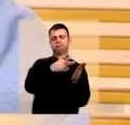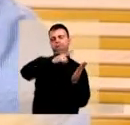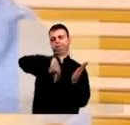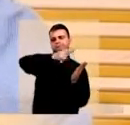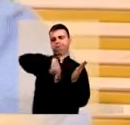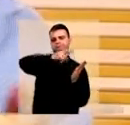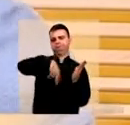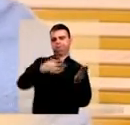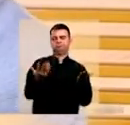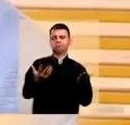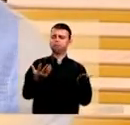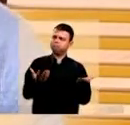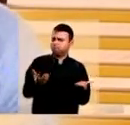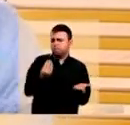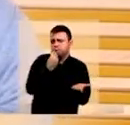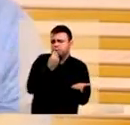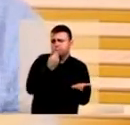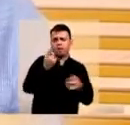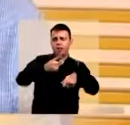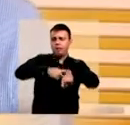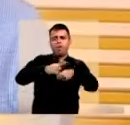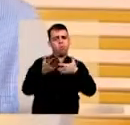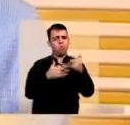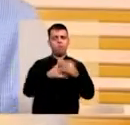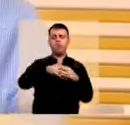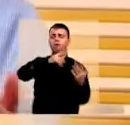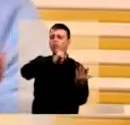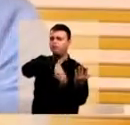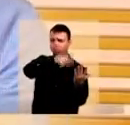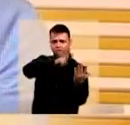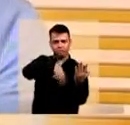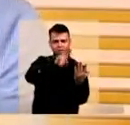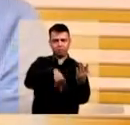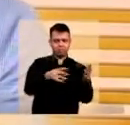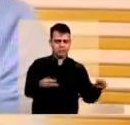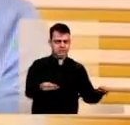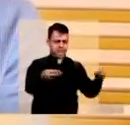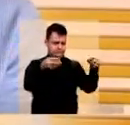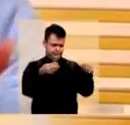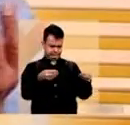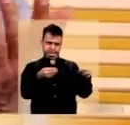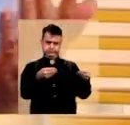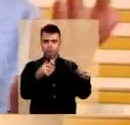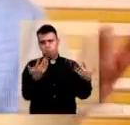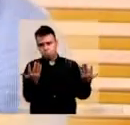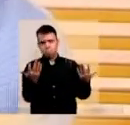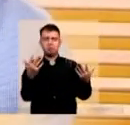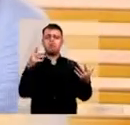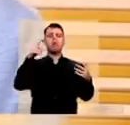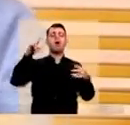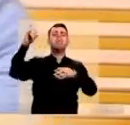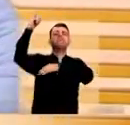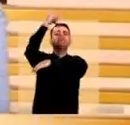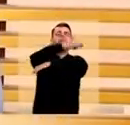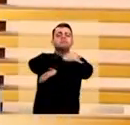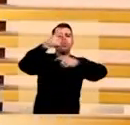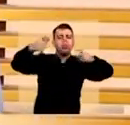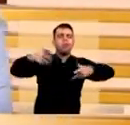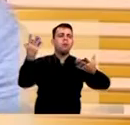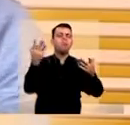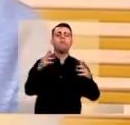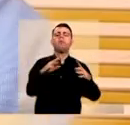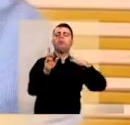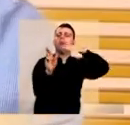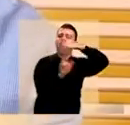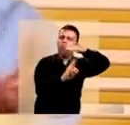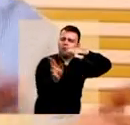você pode ler em qualquer momento, né? É só você ter um texto, né? Você está no aeroporto, está numa